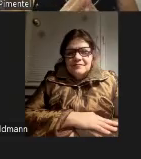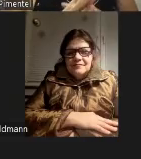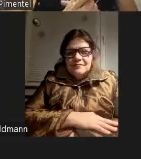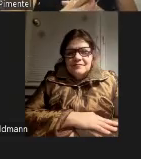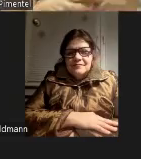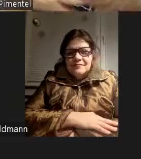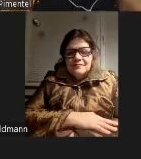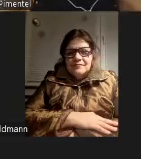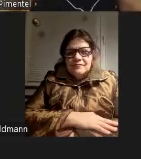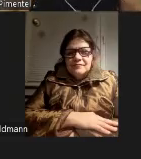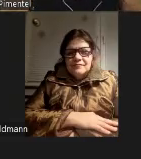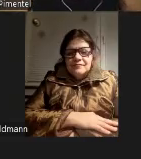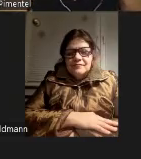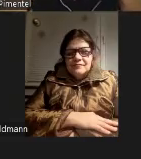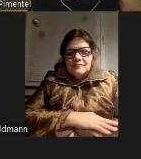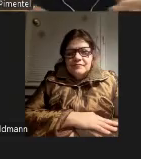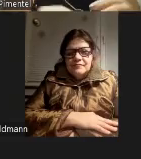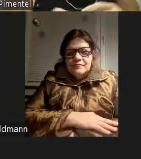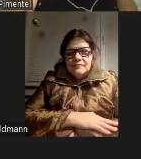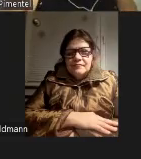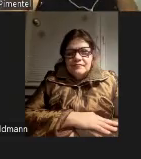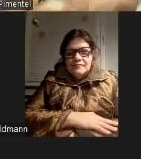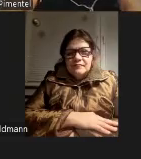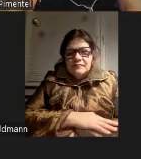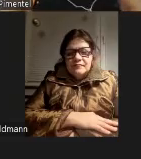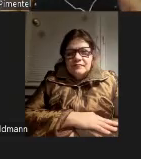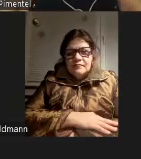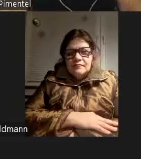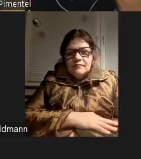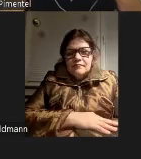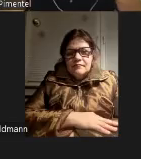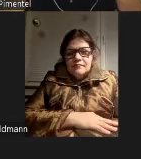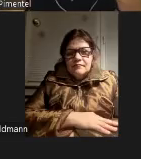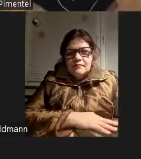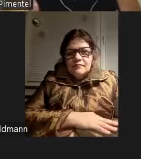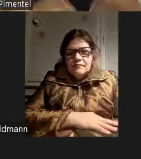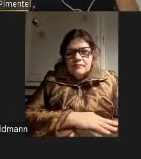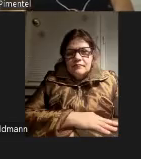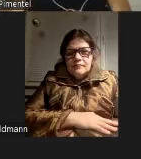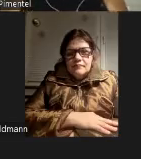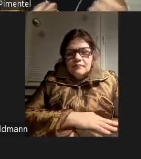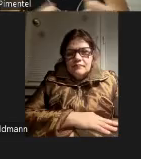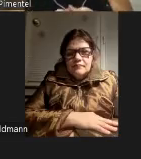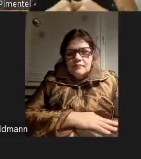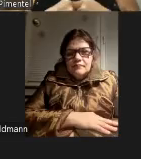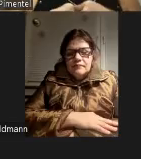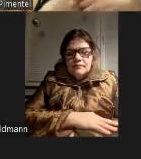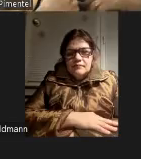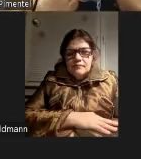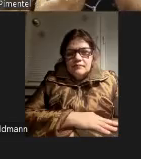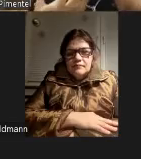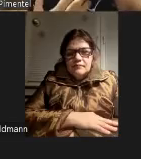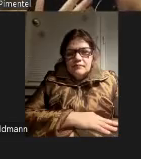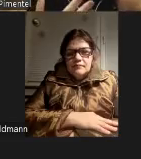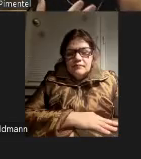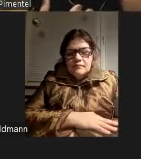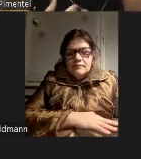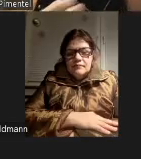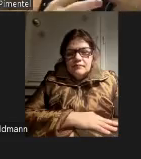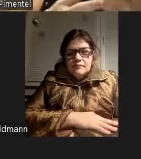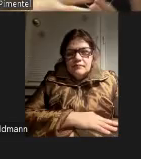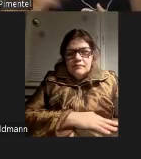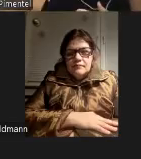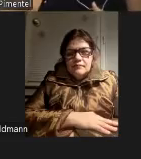gente pode aumentar nossa longevidade, a gente pode aumentar o nosso tempo de vida com qualidade, né, com menos